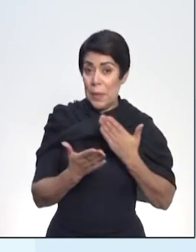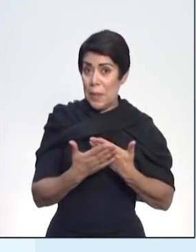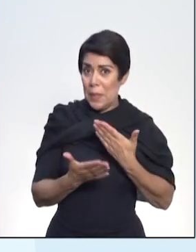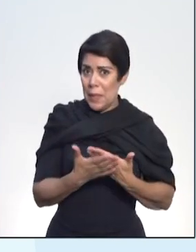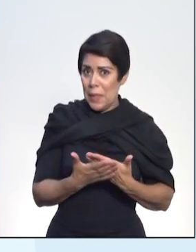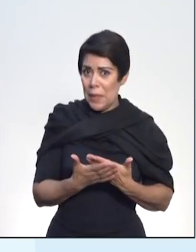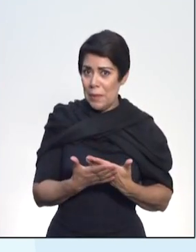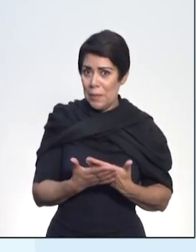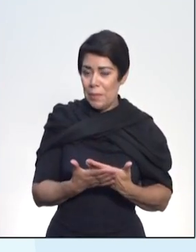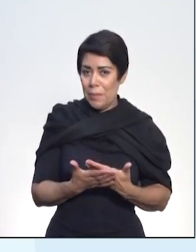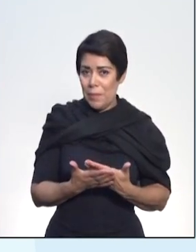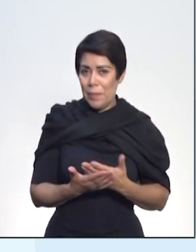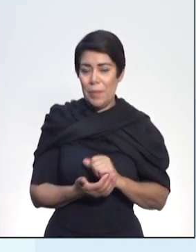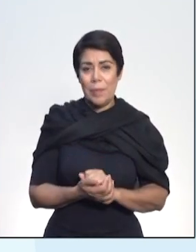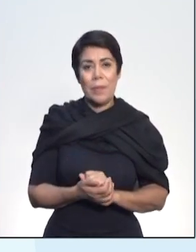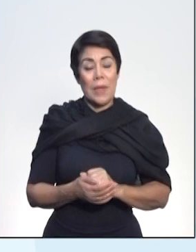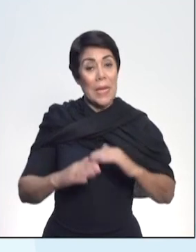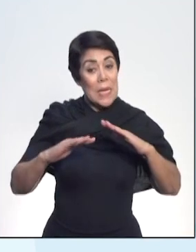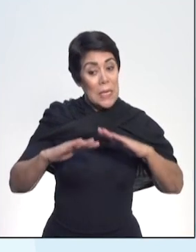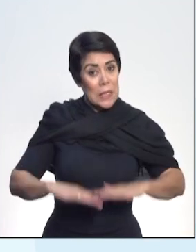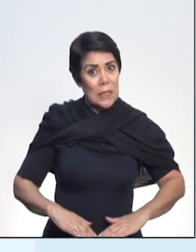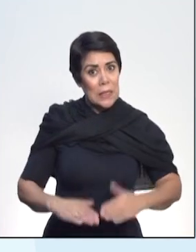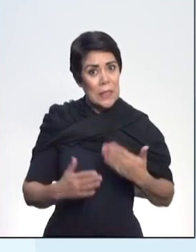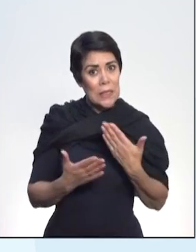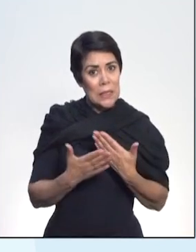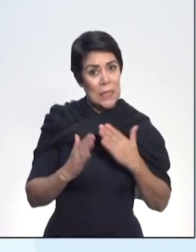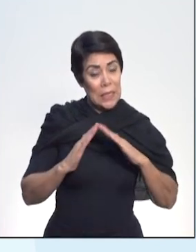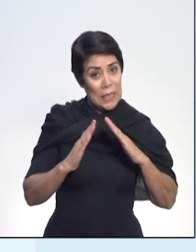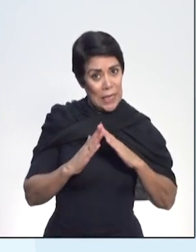que eu posso fazer com que aquilo que eu estudo